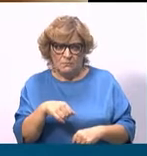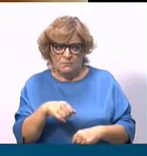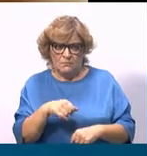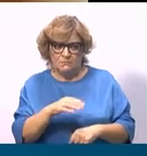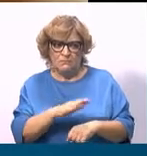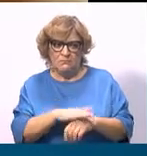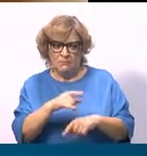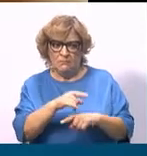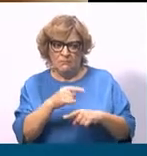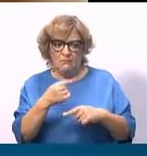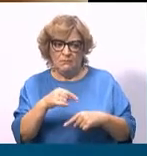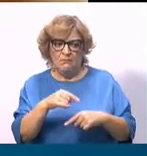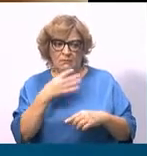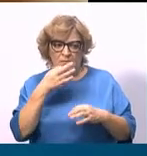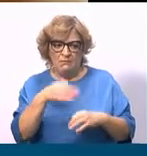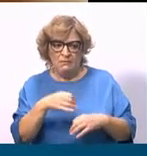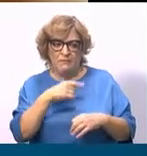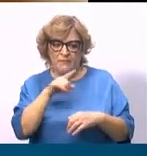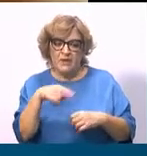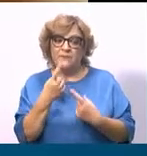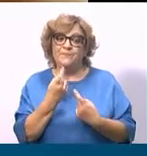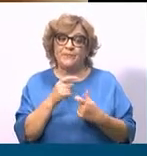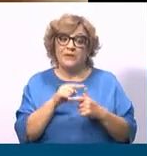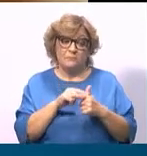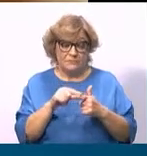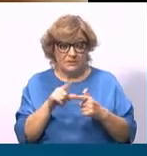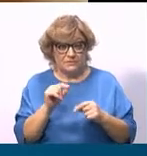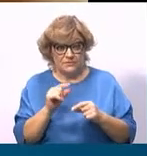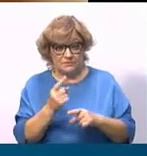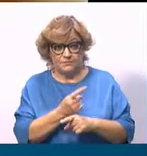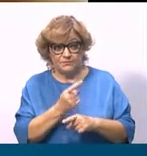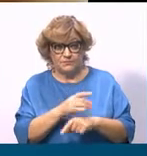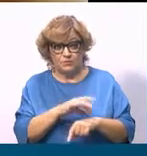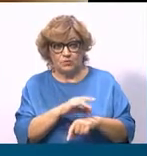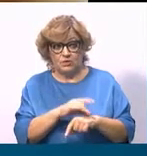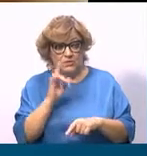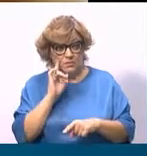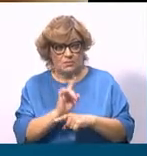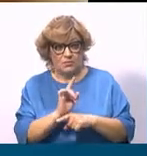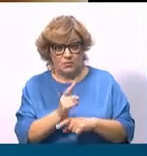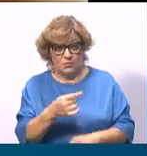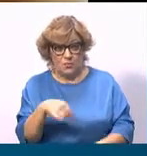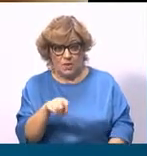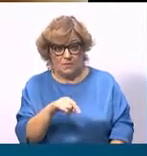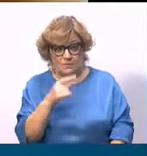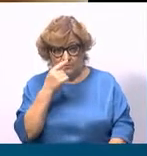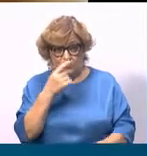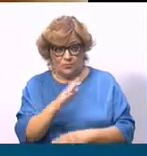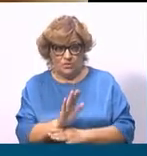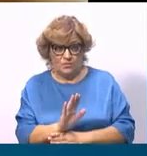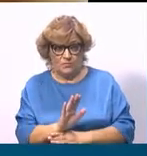por exemplo. Exatamente. Por isso mesmo é que nós devemos partilhar também patologias comuns, não é? Claro. Por